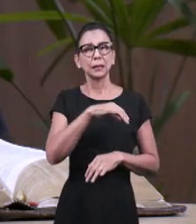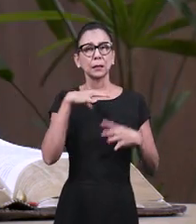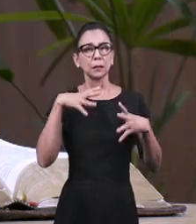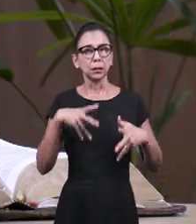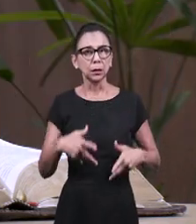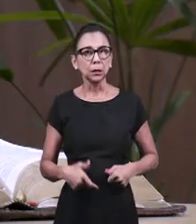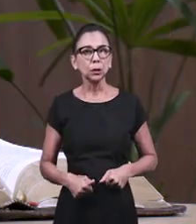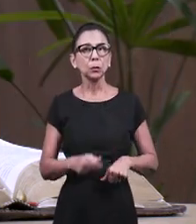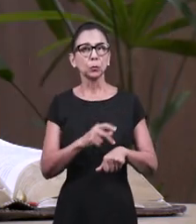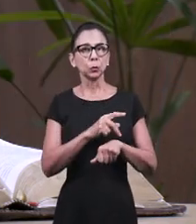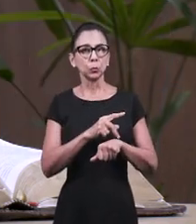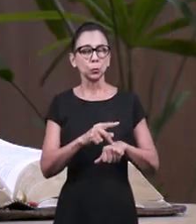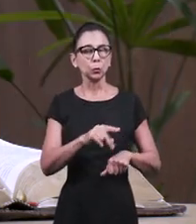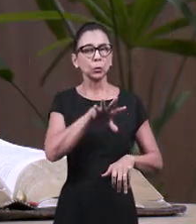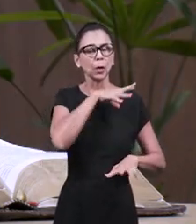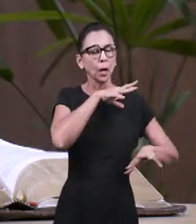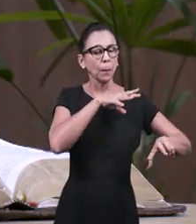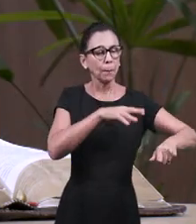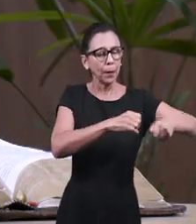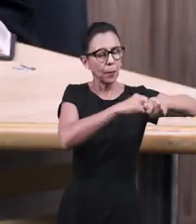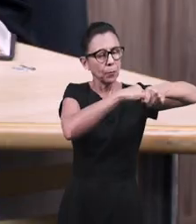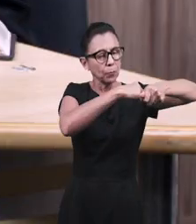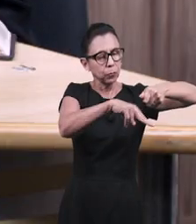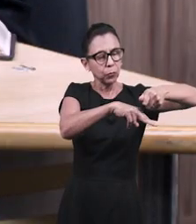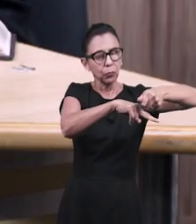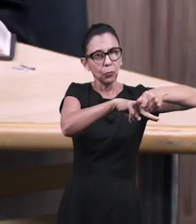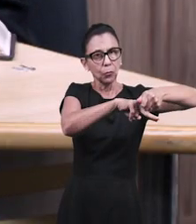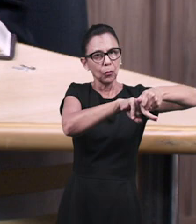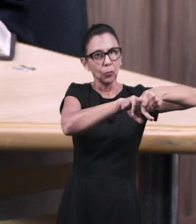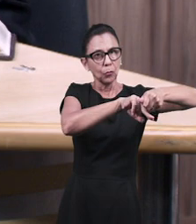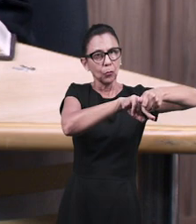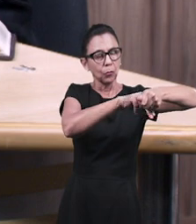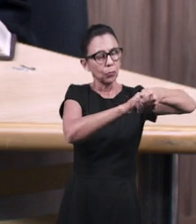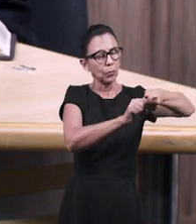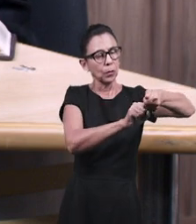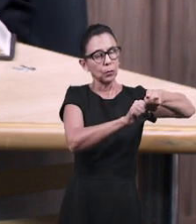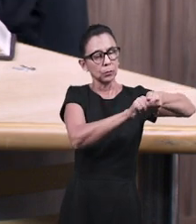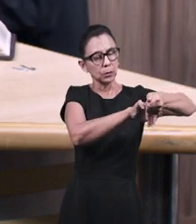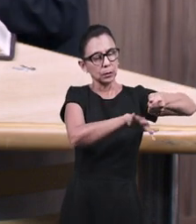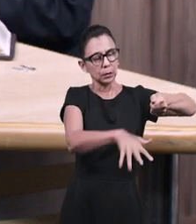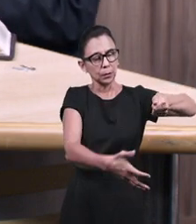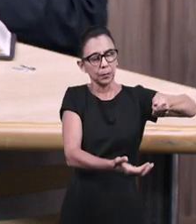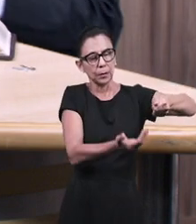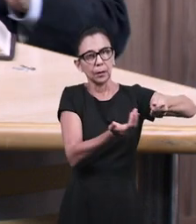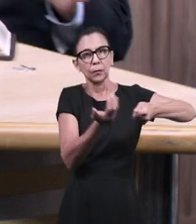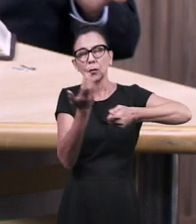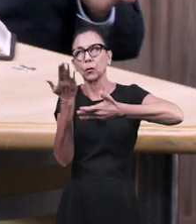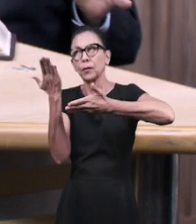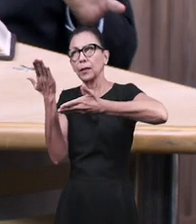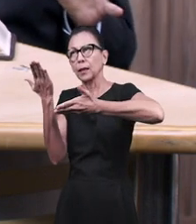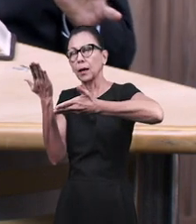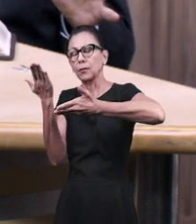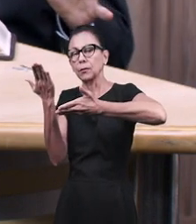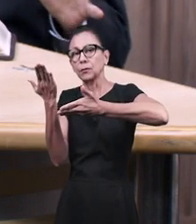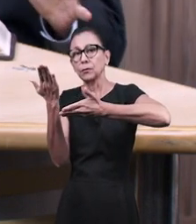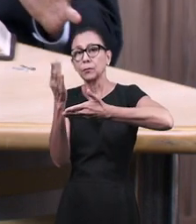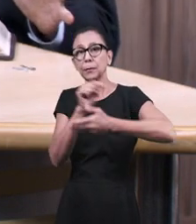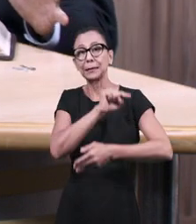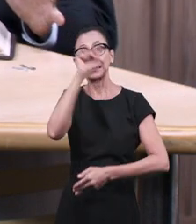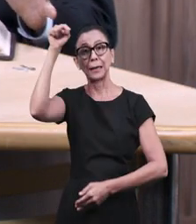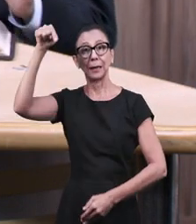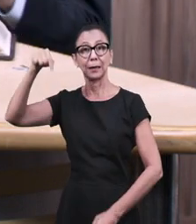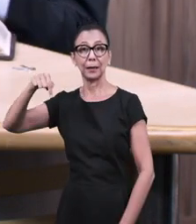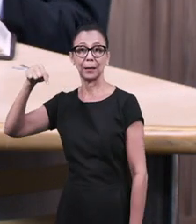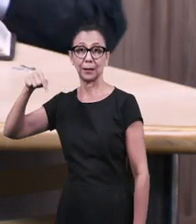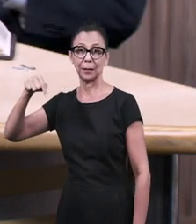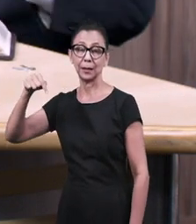do Velho Testamento apontavam para o único sacrifício que é Jesus. Vindo Jesus, cessaram o sacrifício de